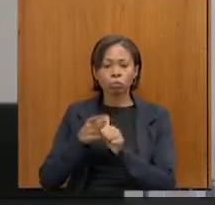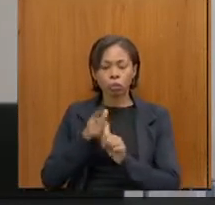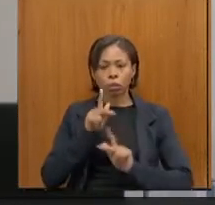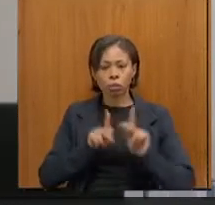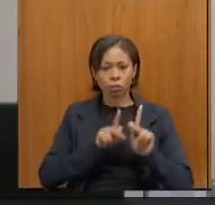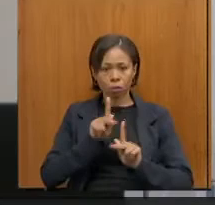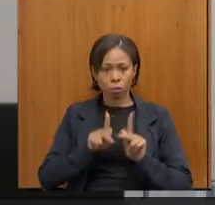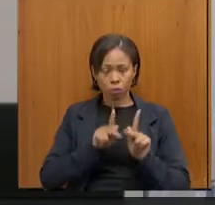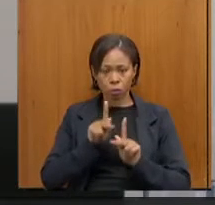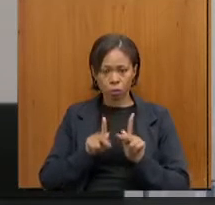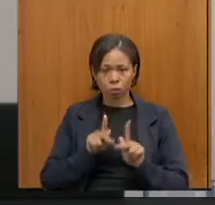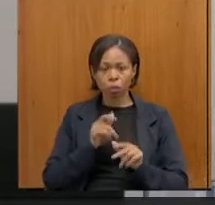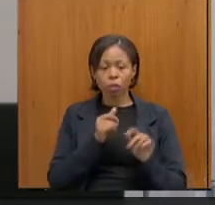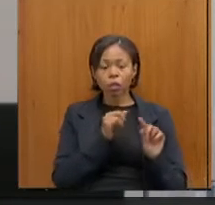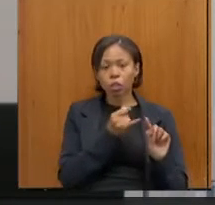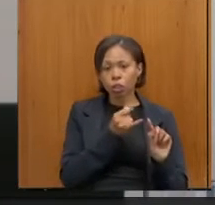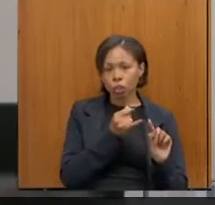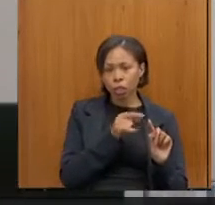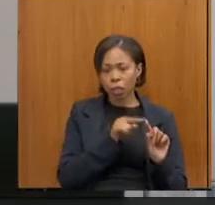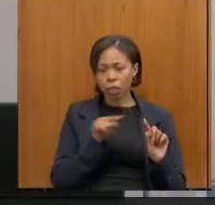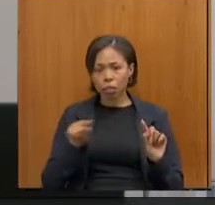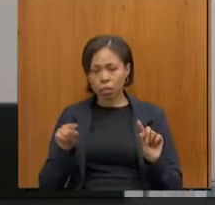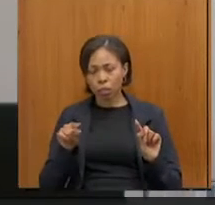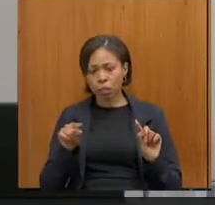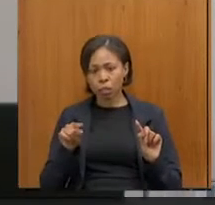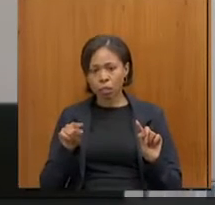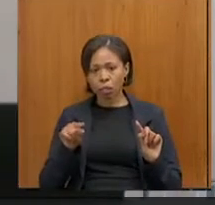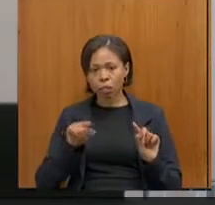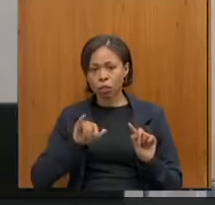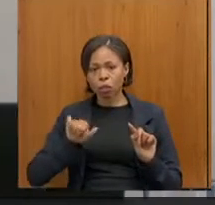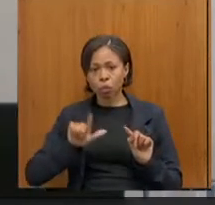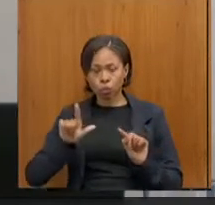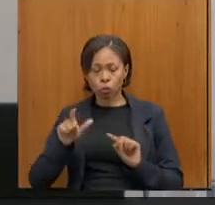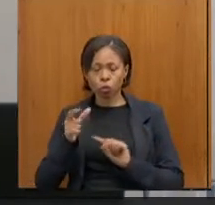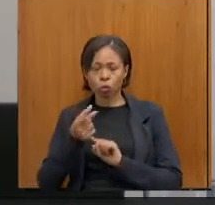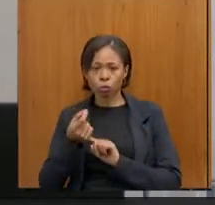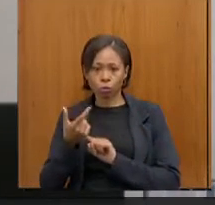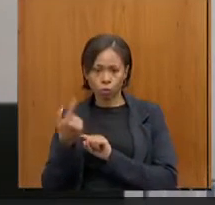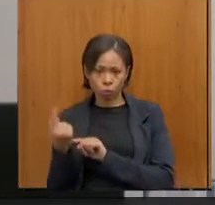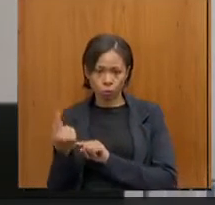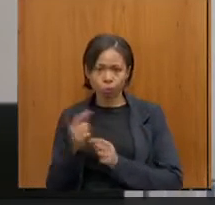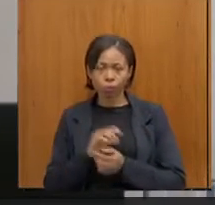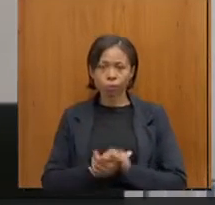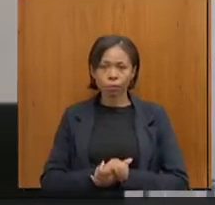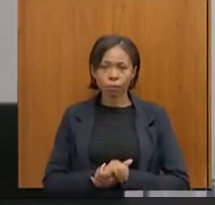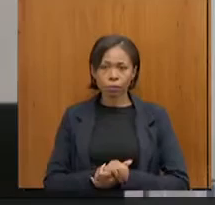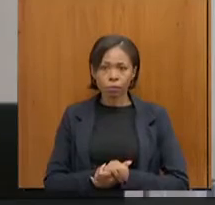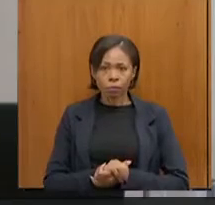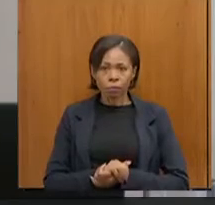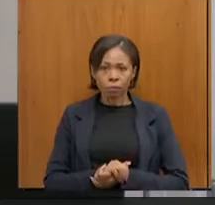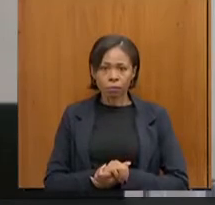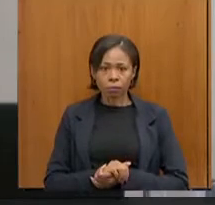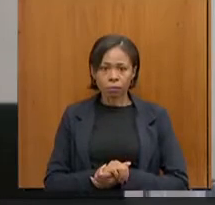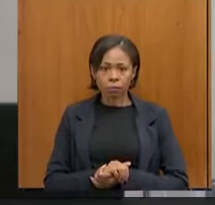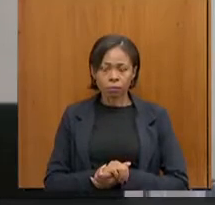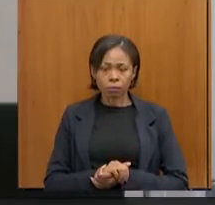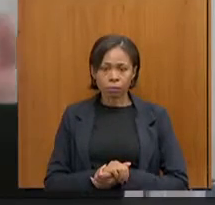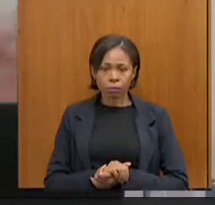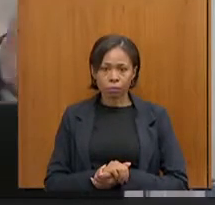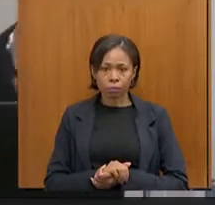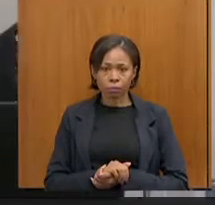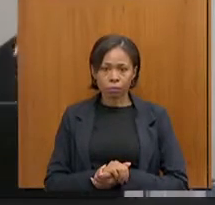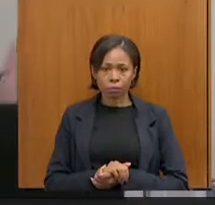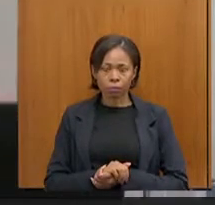pessoa física e jurídica de Janeiro de 2020 ajuda de 2025 lindo quadro evolutivo o deputado André Quintão se elas